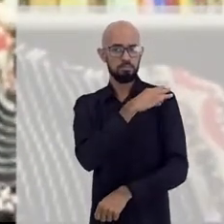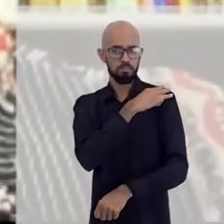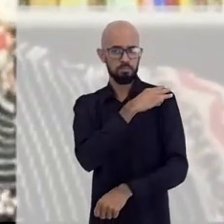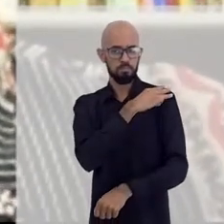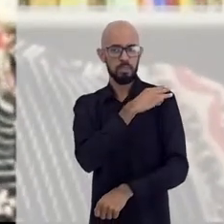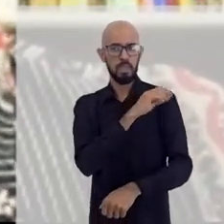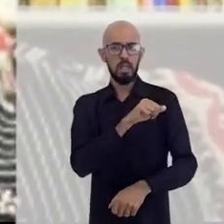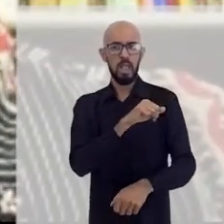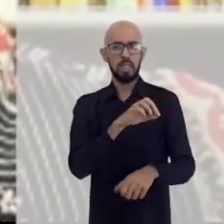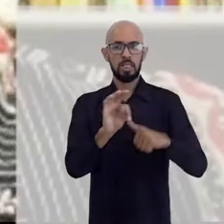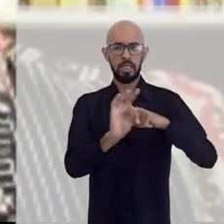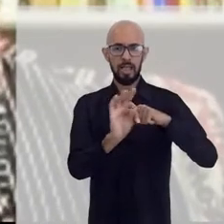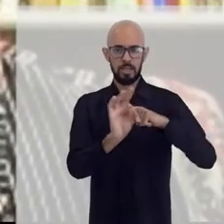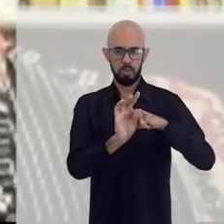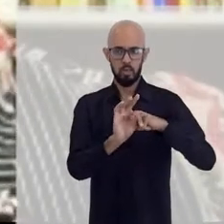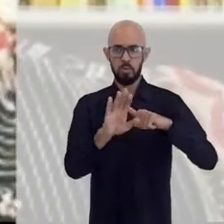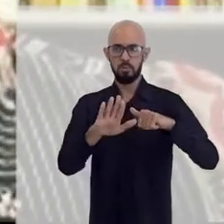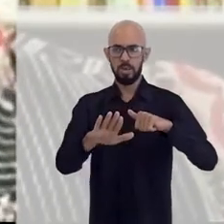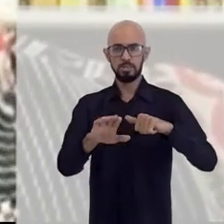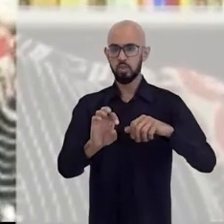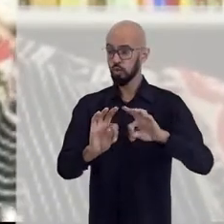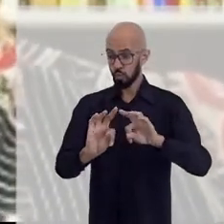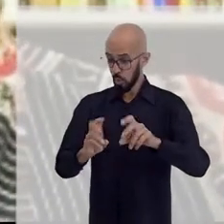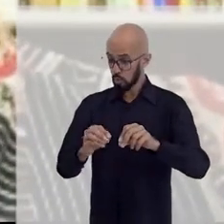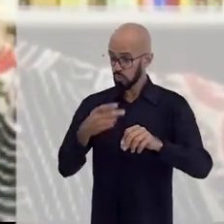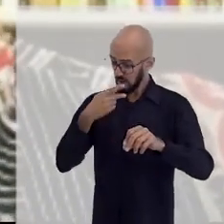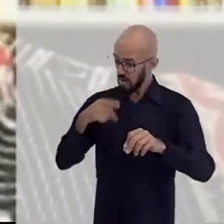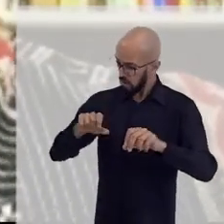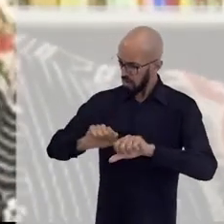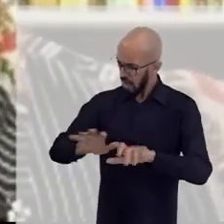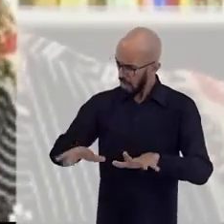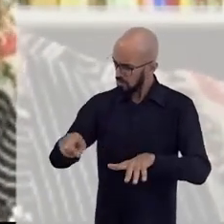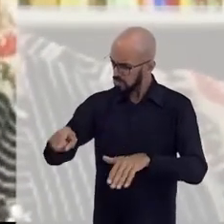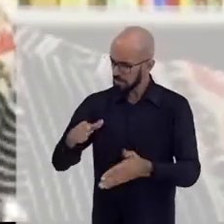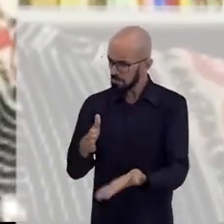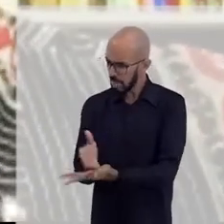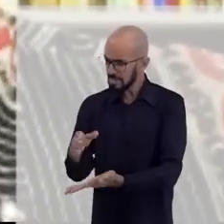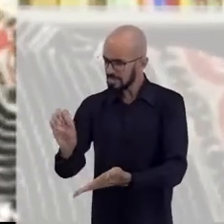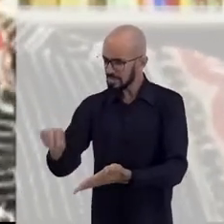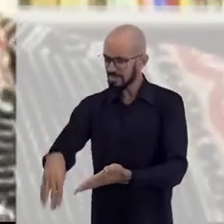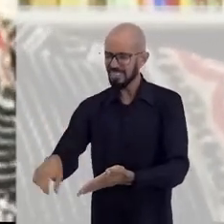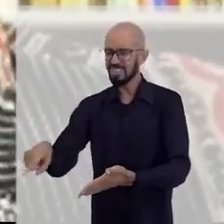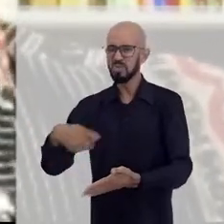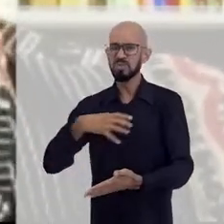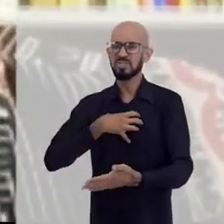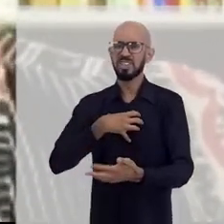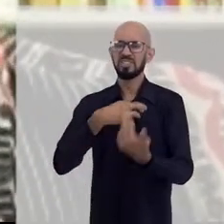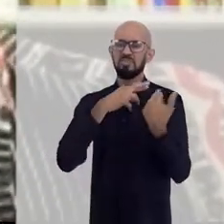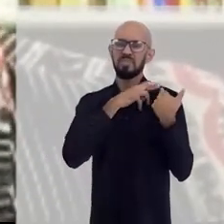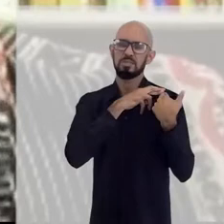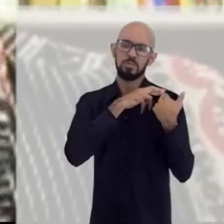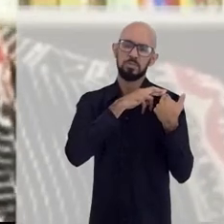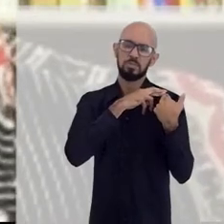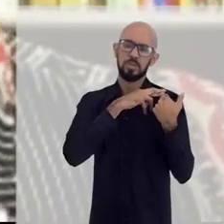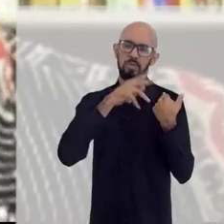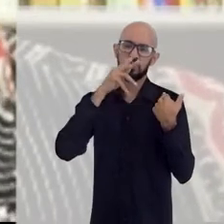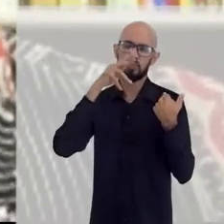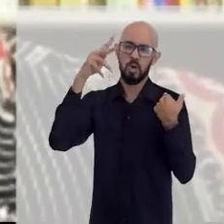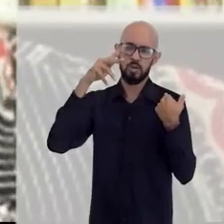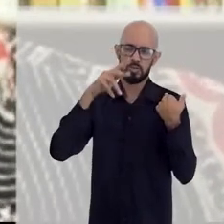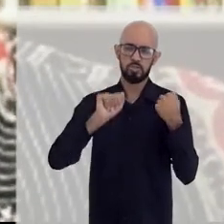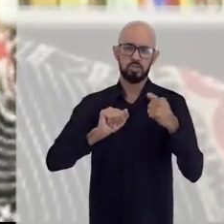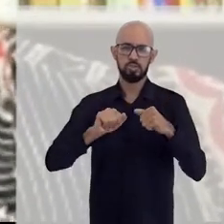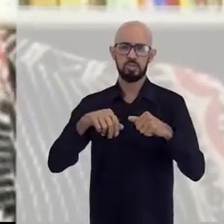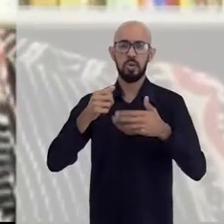o curso técnico. E todo mundo dizia, mas claro que você vai passar, imagina, você é muito inteligente. Então, isso te dá uma responsabilidade muito grande